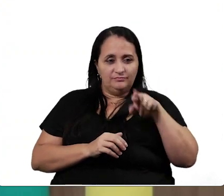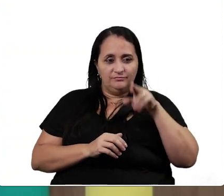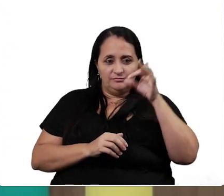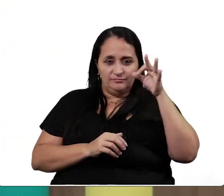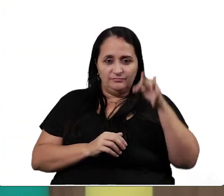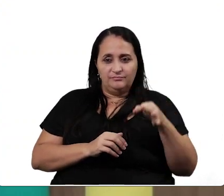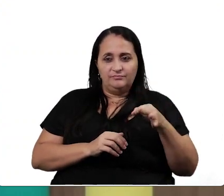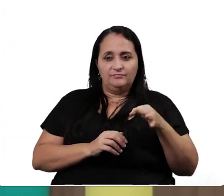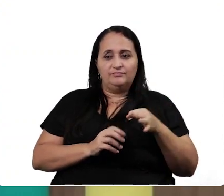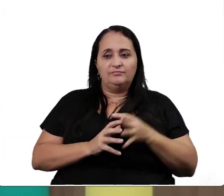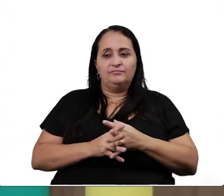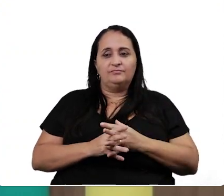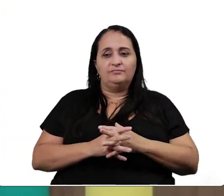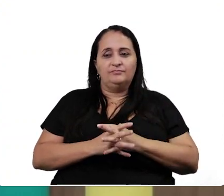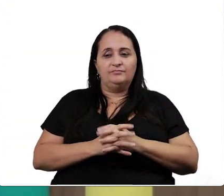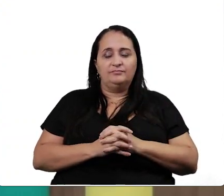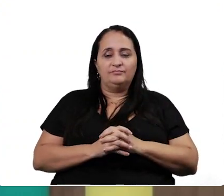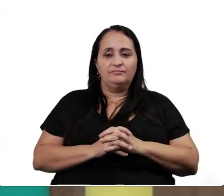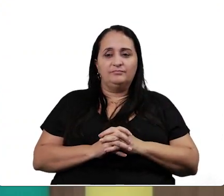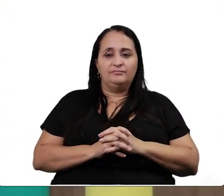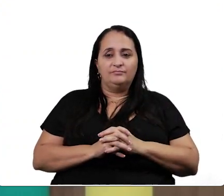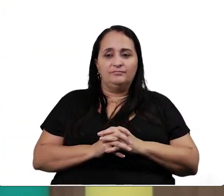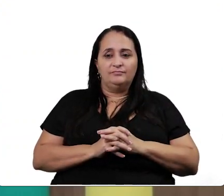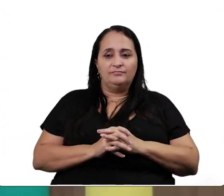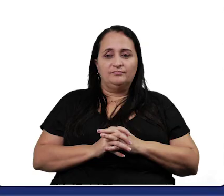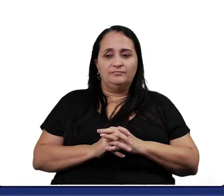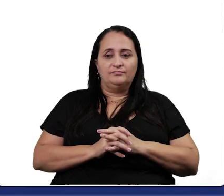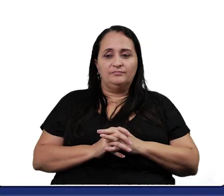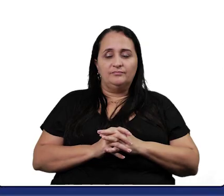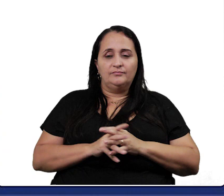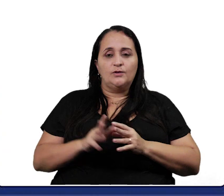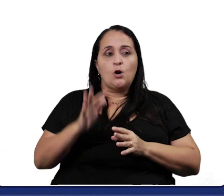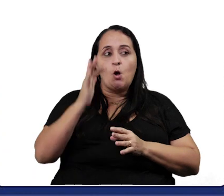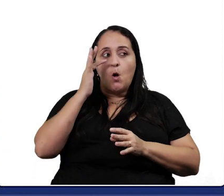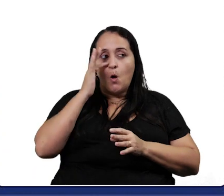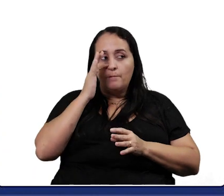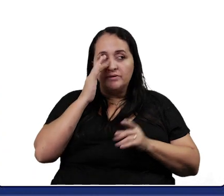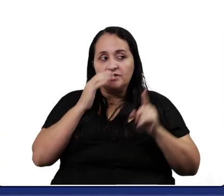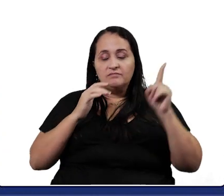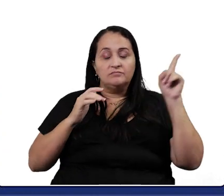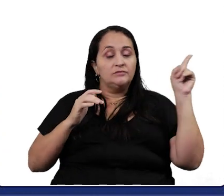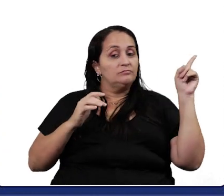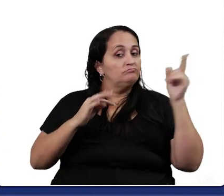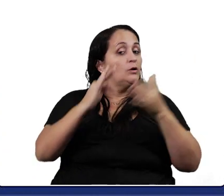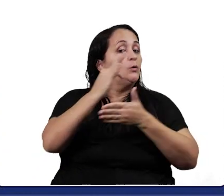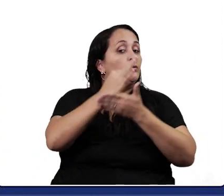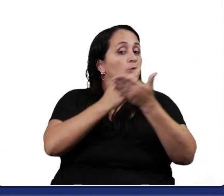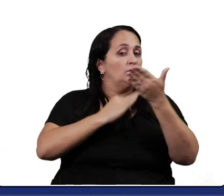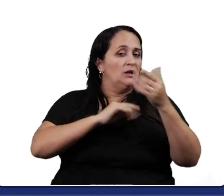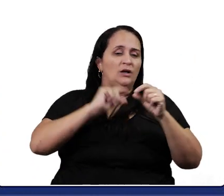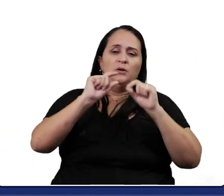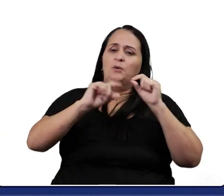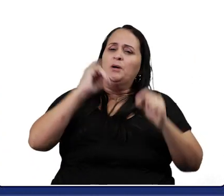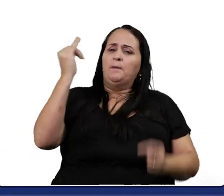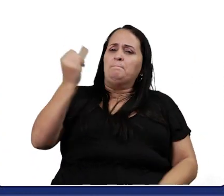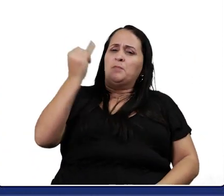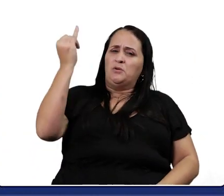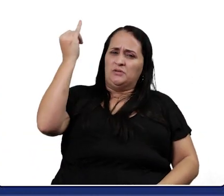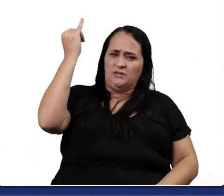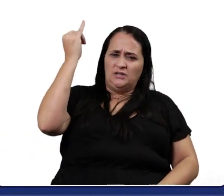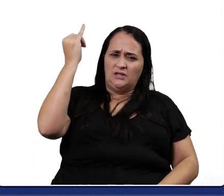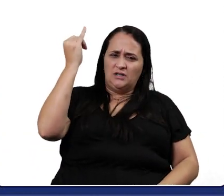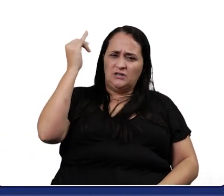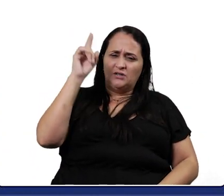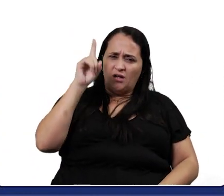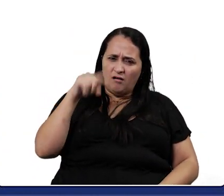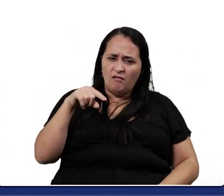correta. Vamos voltar rapidinho lá no texto, tá? Observe. O importante não é vencer,